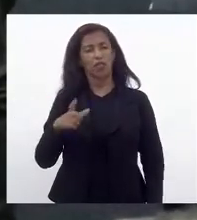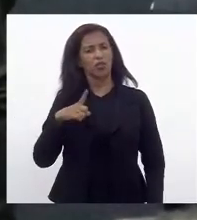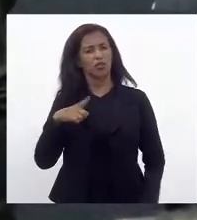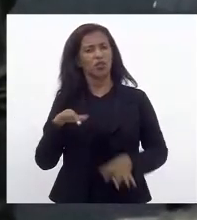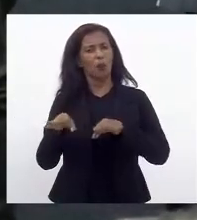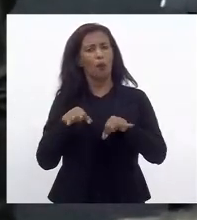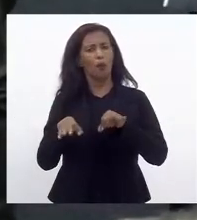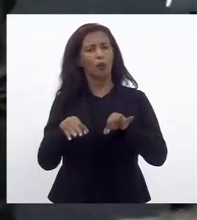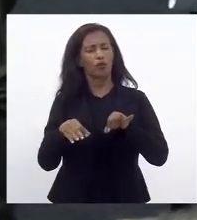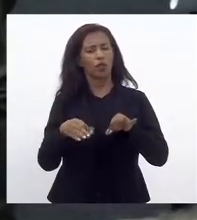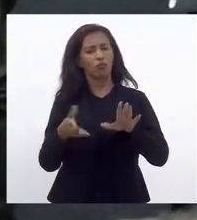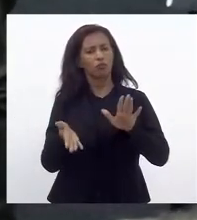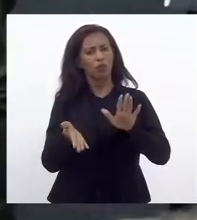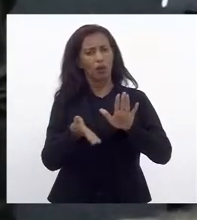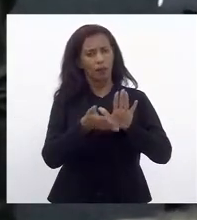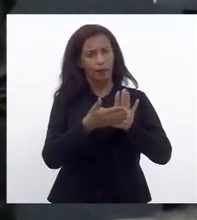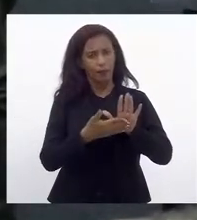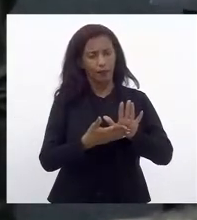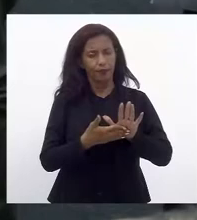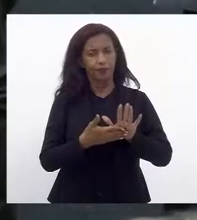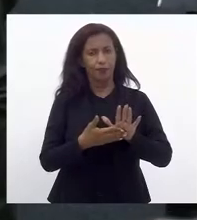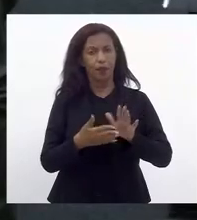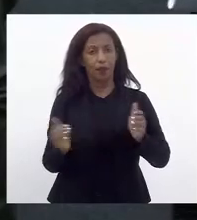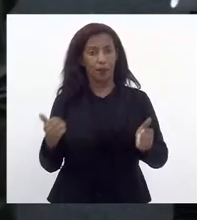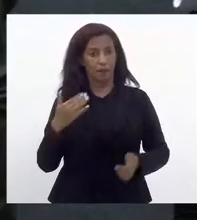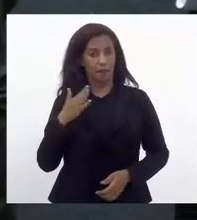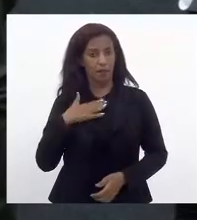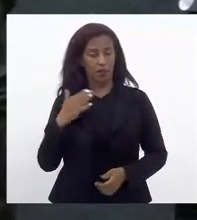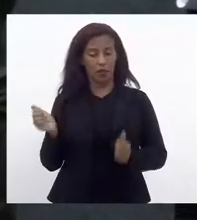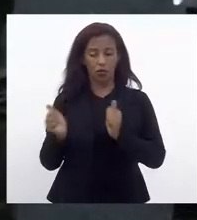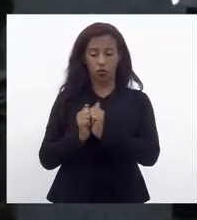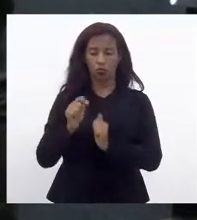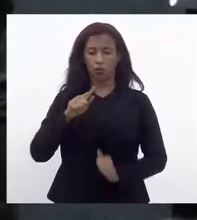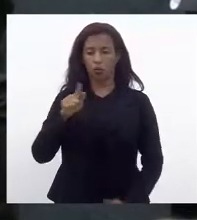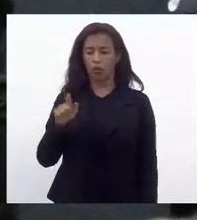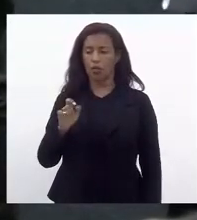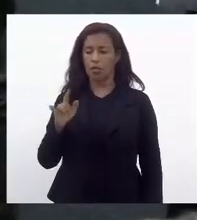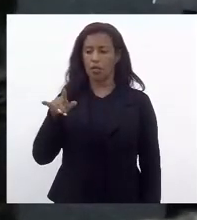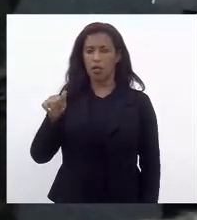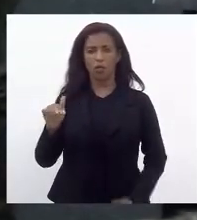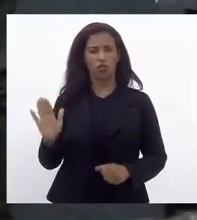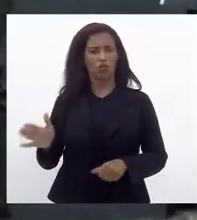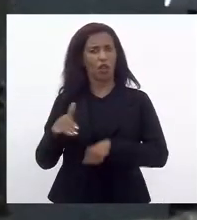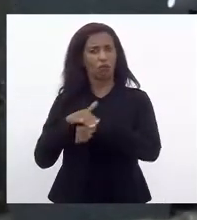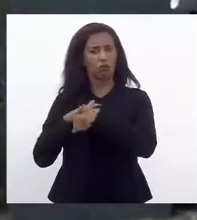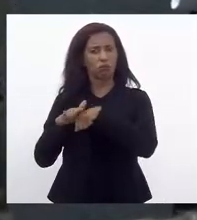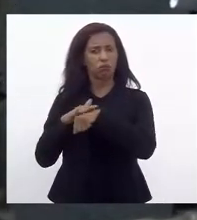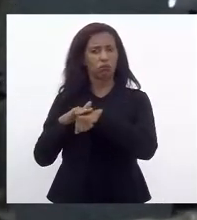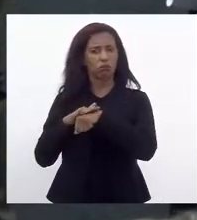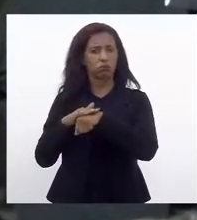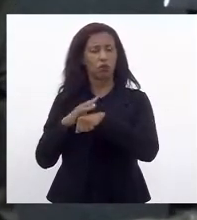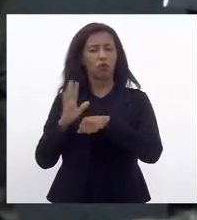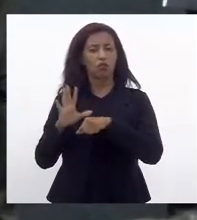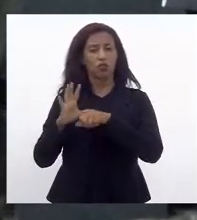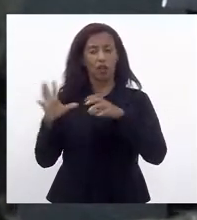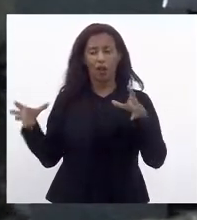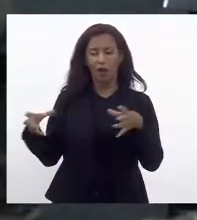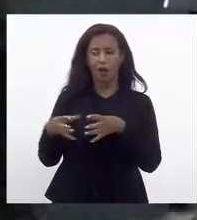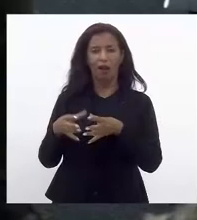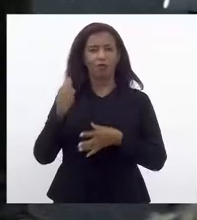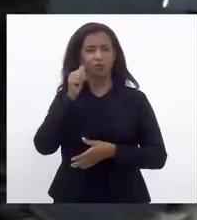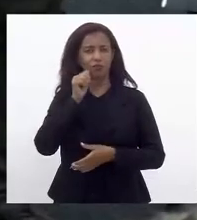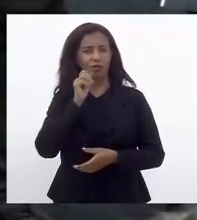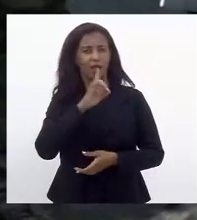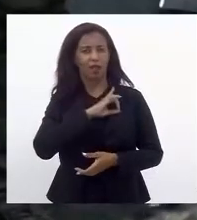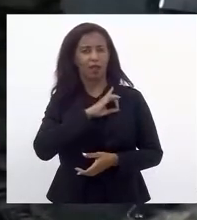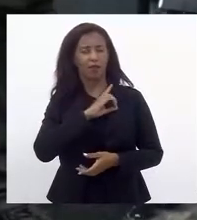protocolado de minha autoria e da deputada Zeidan, que, na verdade, a gente já havia conversado com a bancada feminina, com a deputada Marta